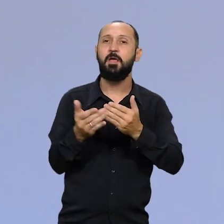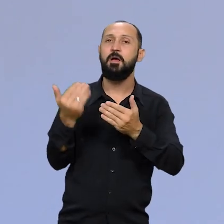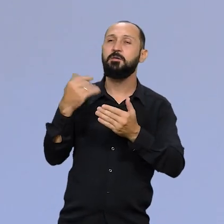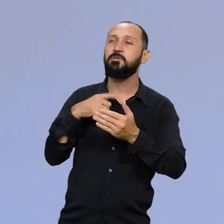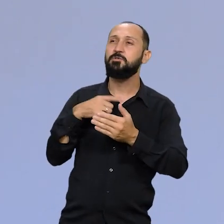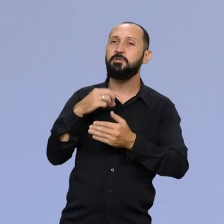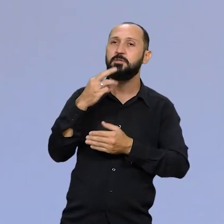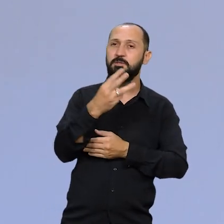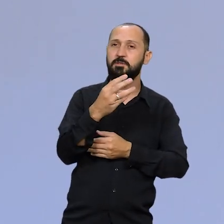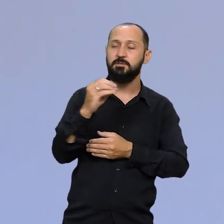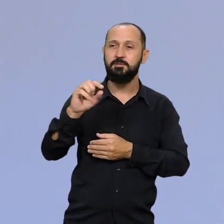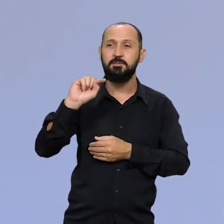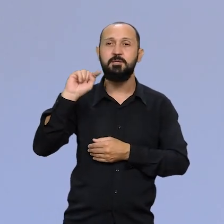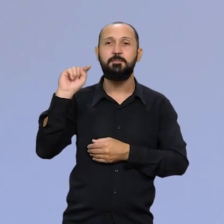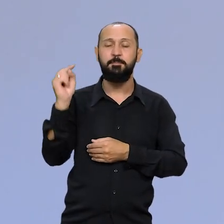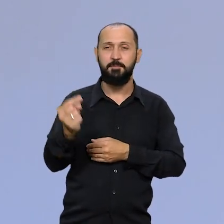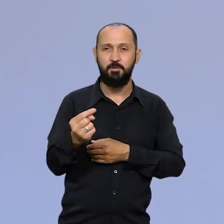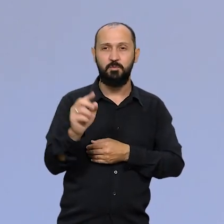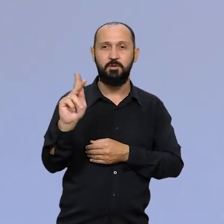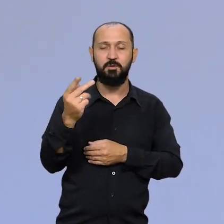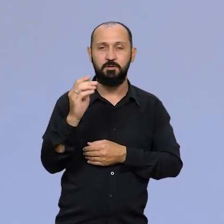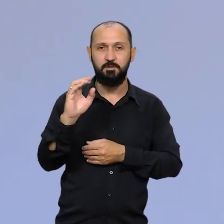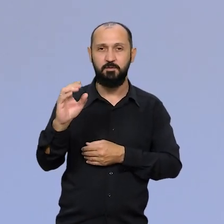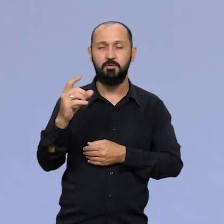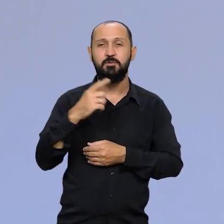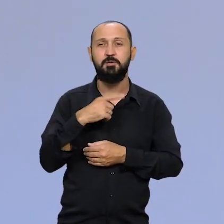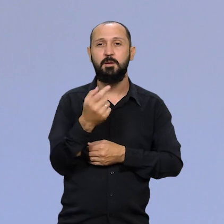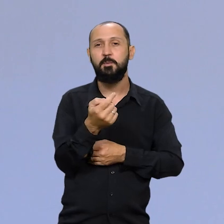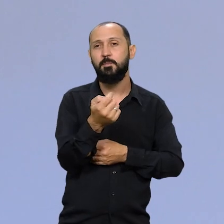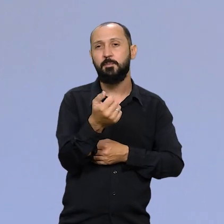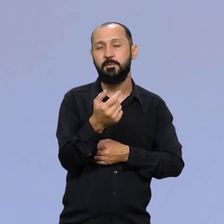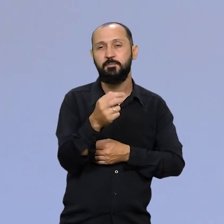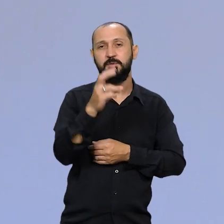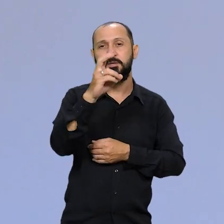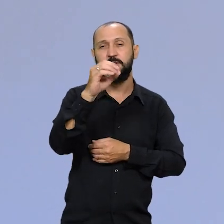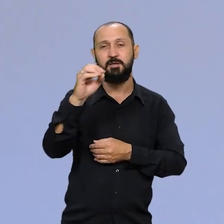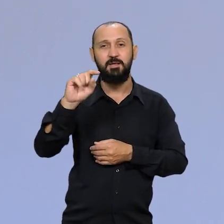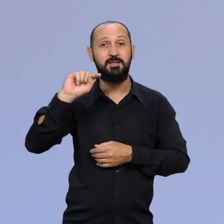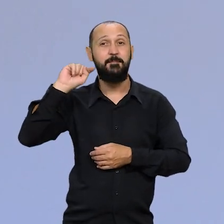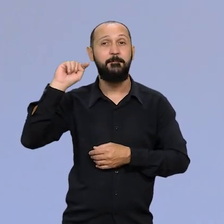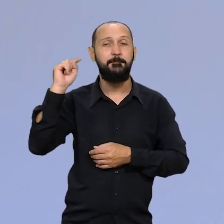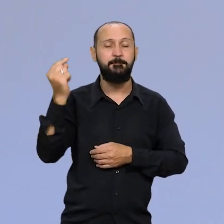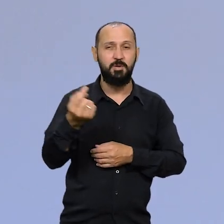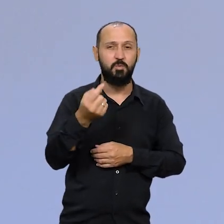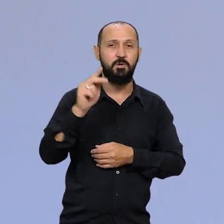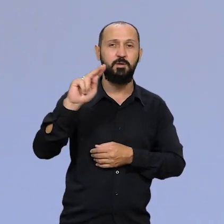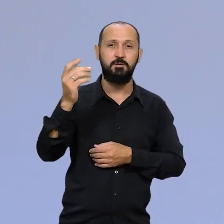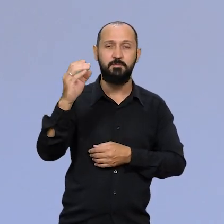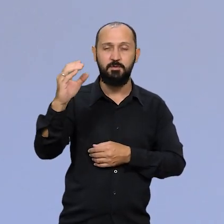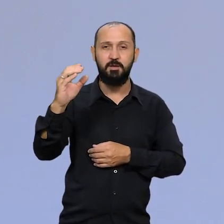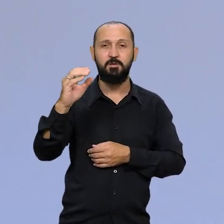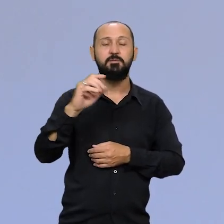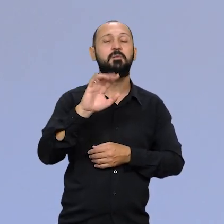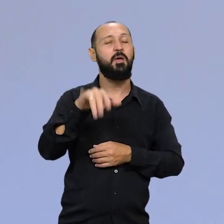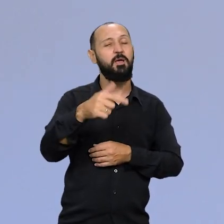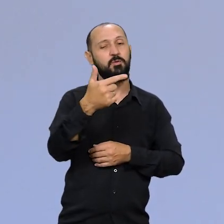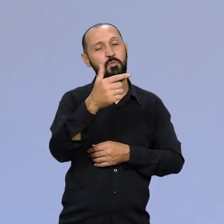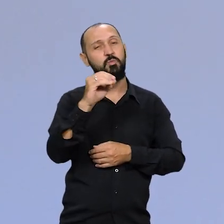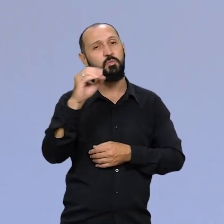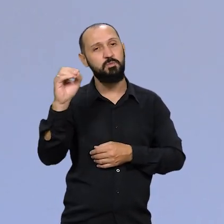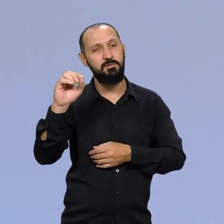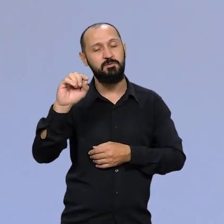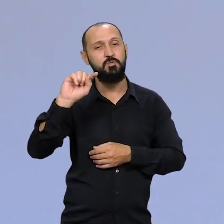Índios, ela é uma área que teria uma demarcação originária de um pouco mais de 300 mil hectares. E quando foi fazer a